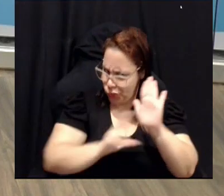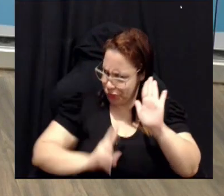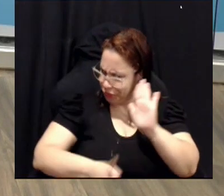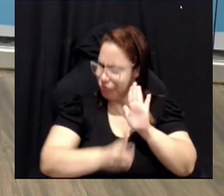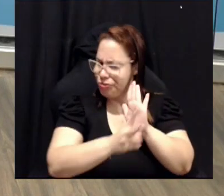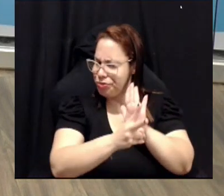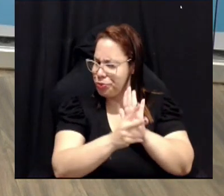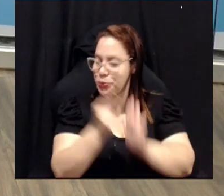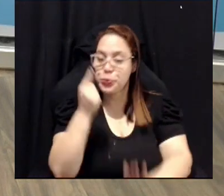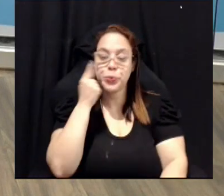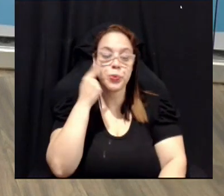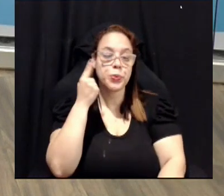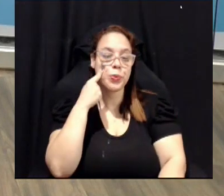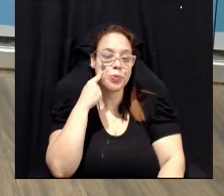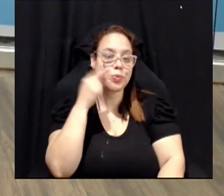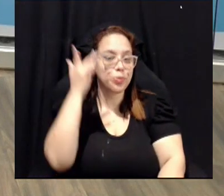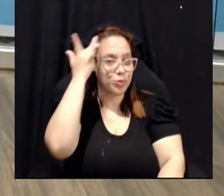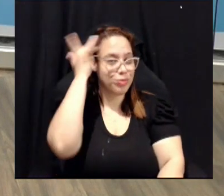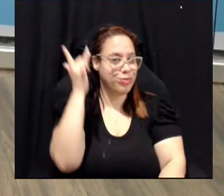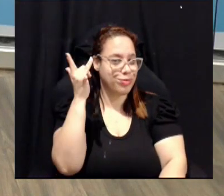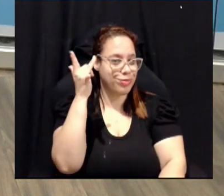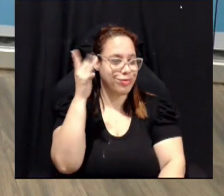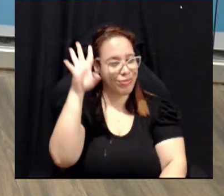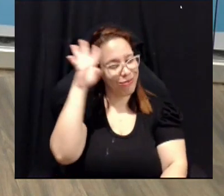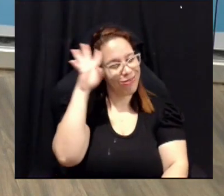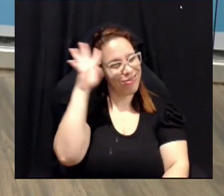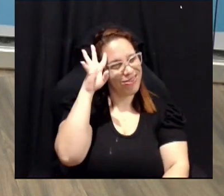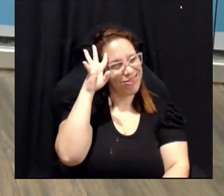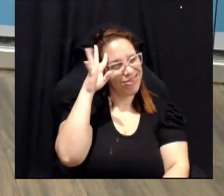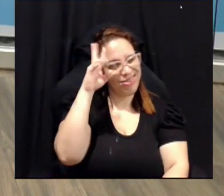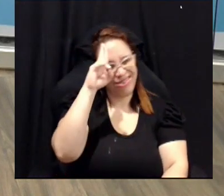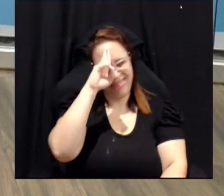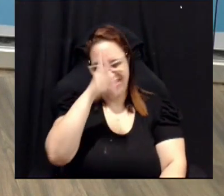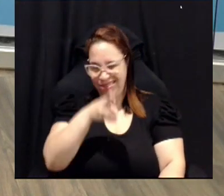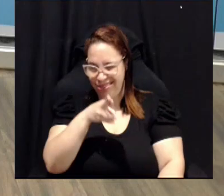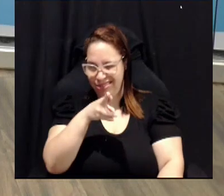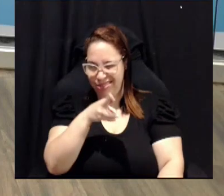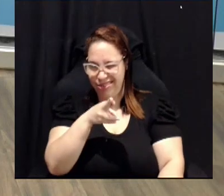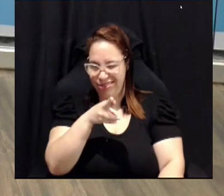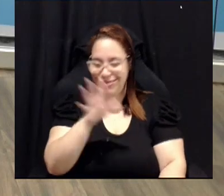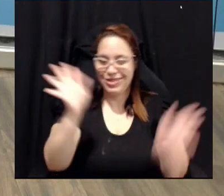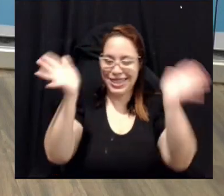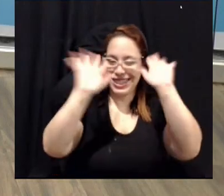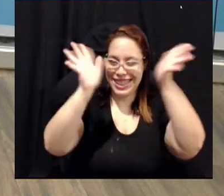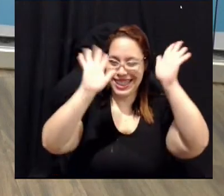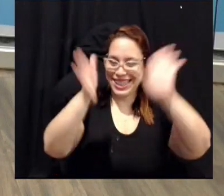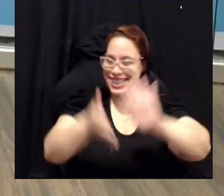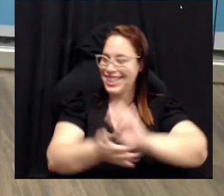programação e nos vemos amanhã na quarta-feira ao meio-dia. Até lá. Tchau, tchau.